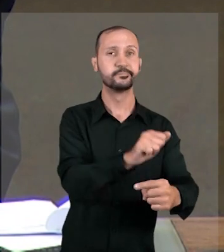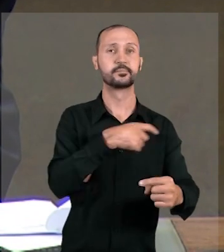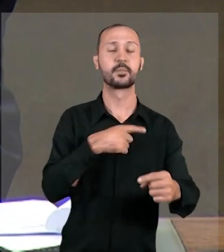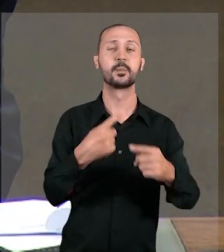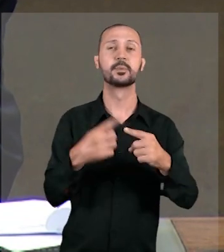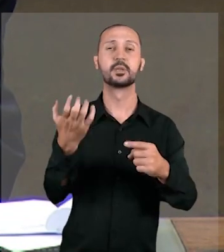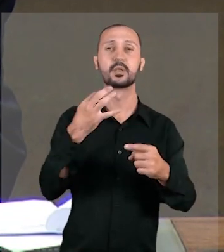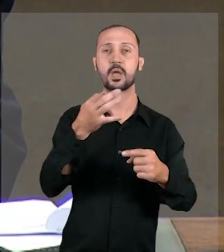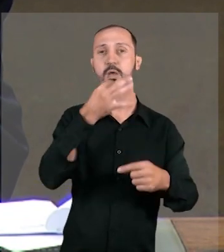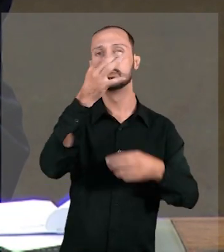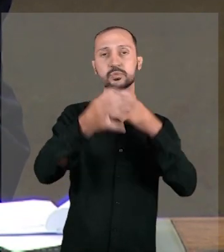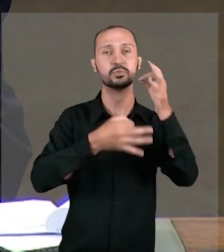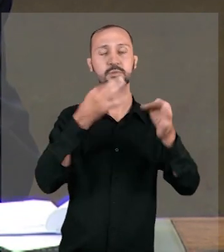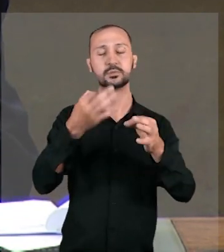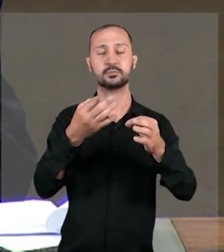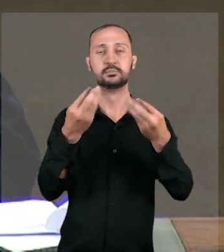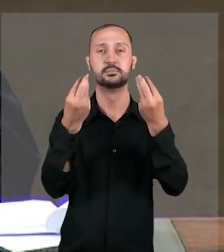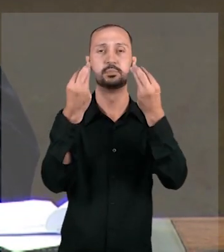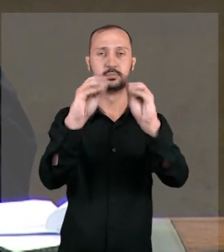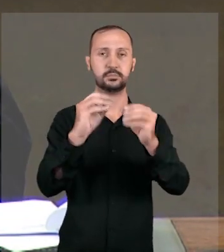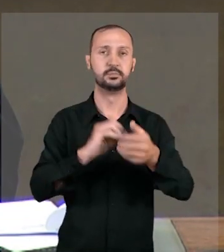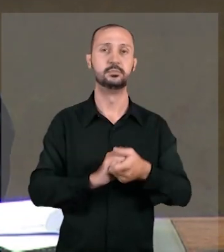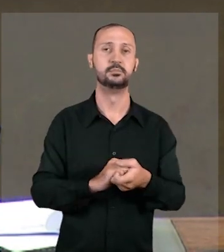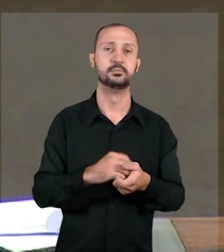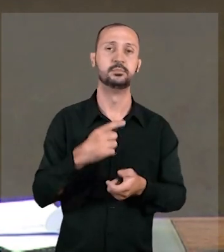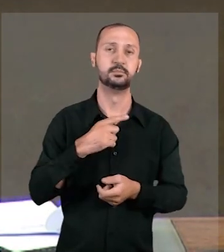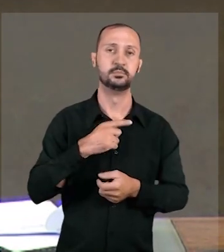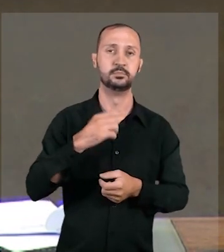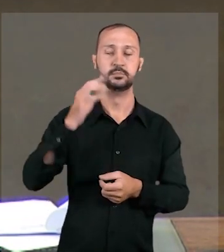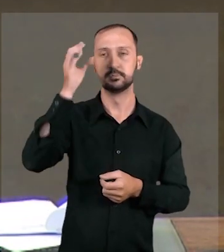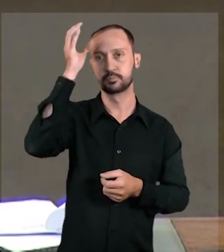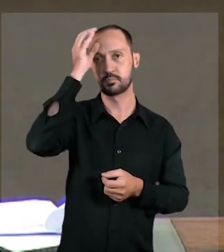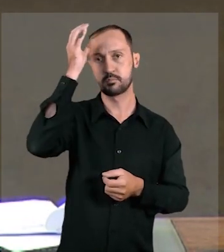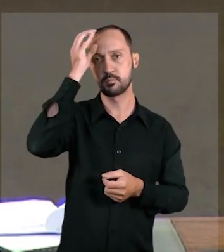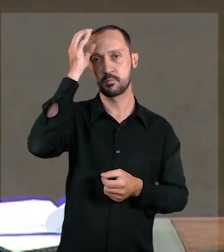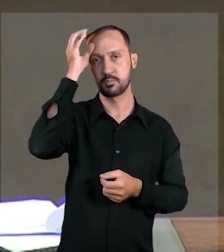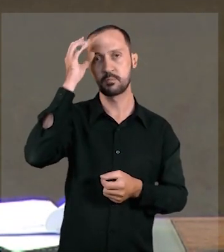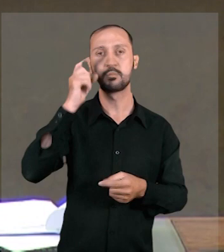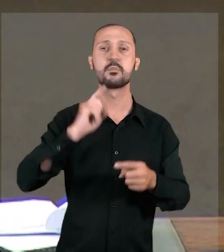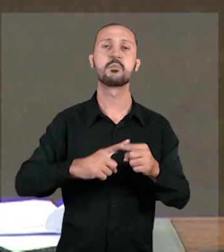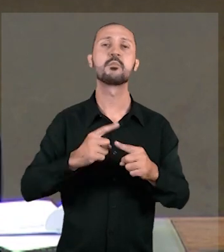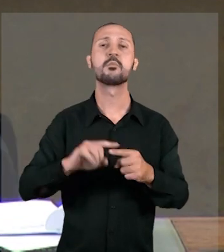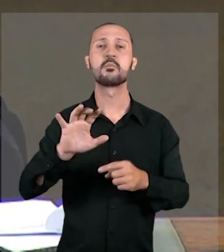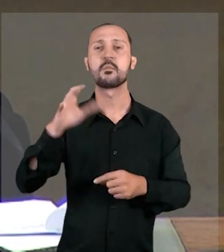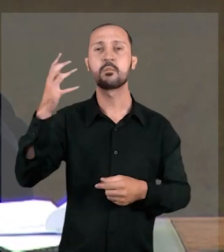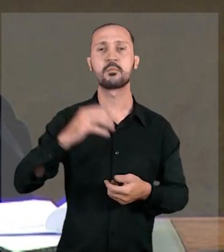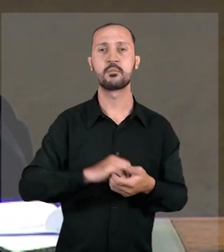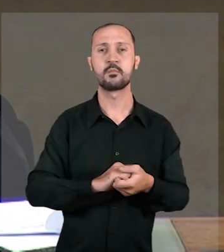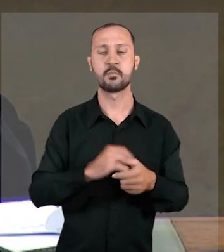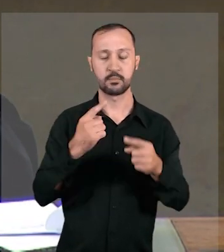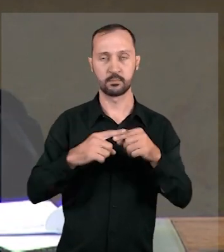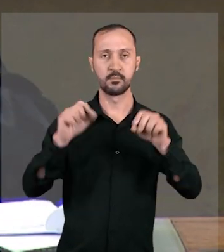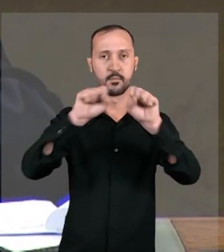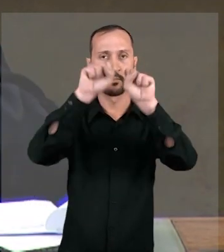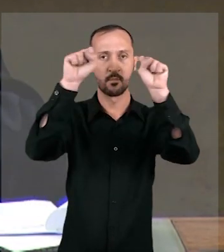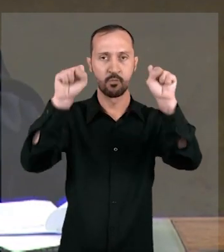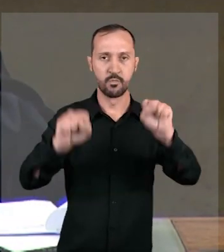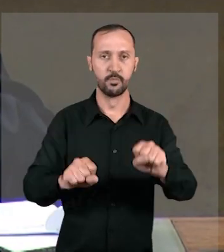a indicação no quociente partidário. Por que funciona assim? Porque o